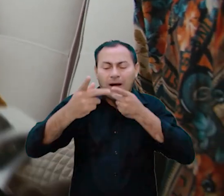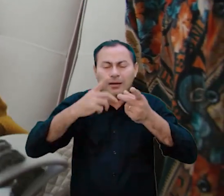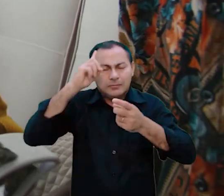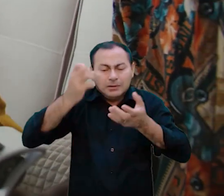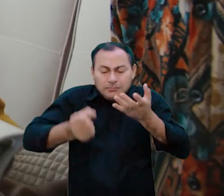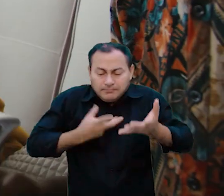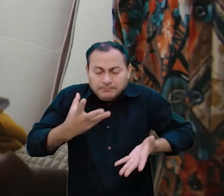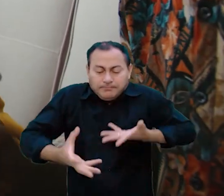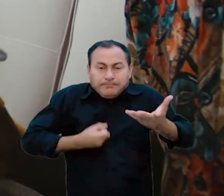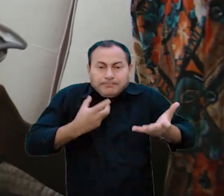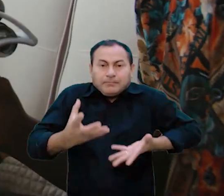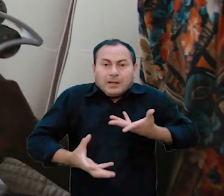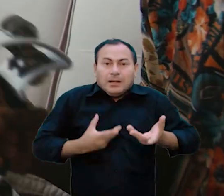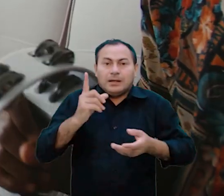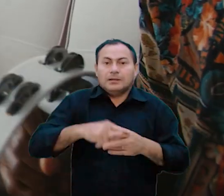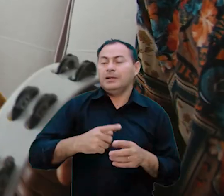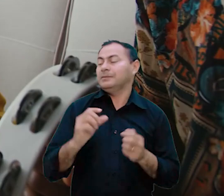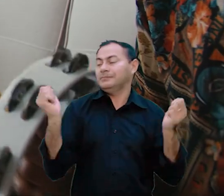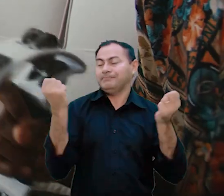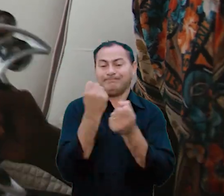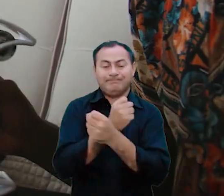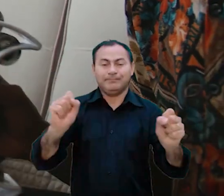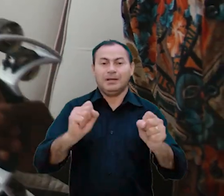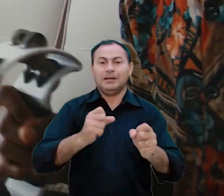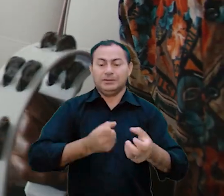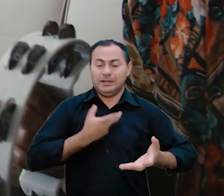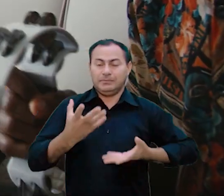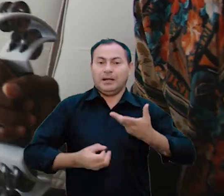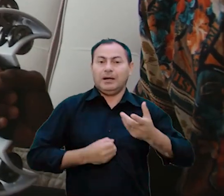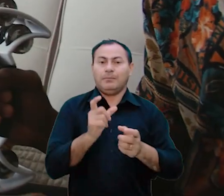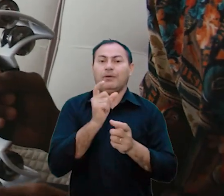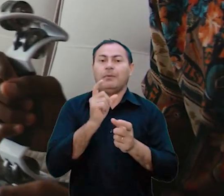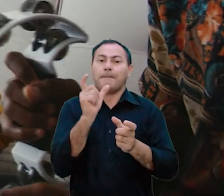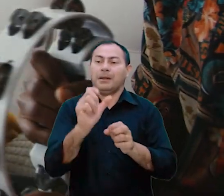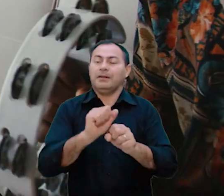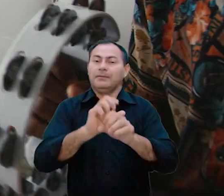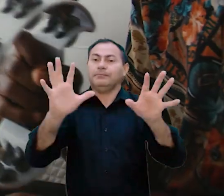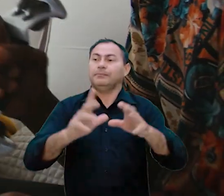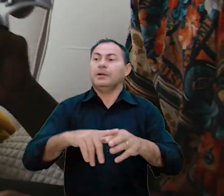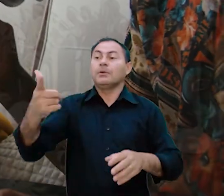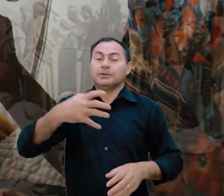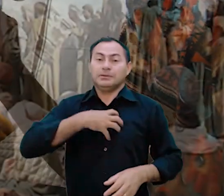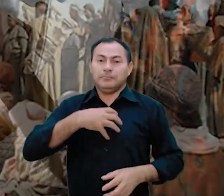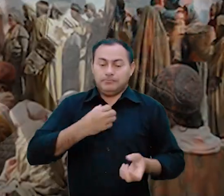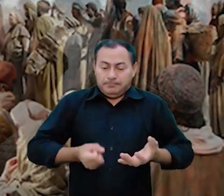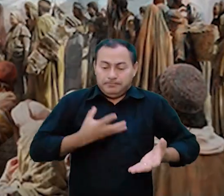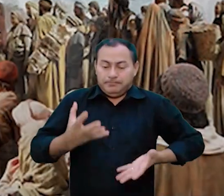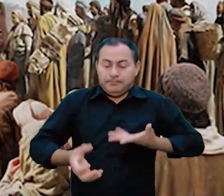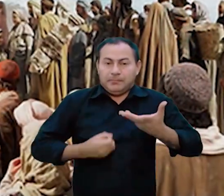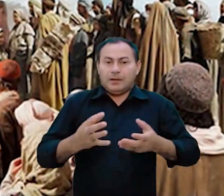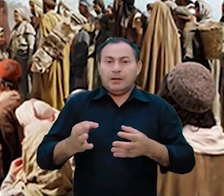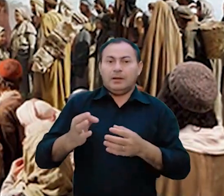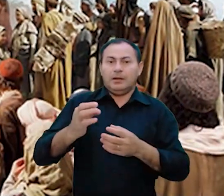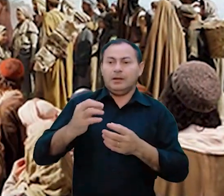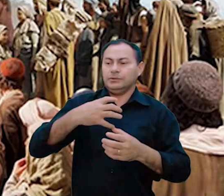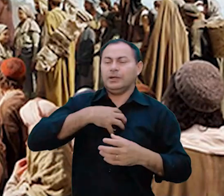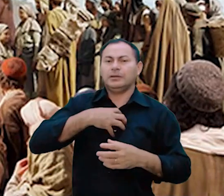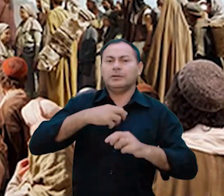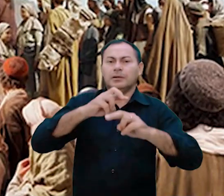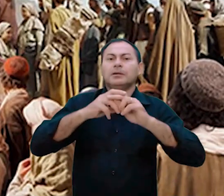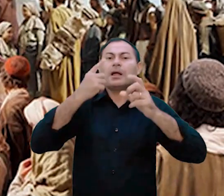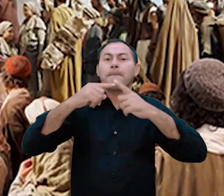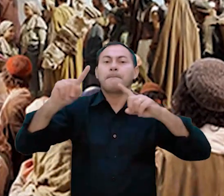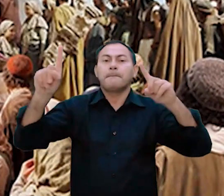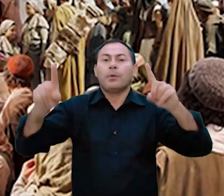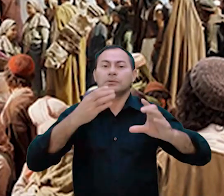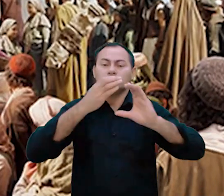em oração para que expressemos aquilo que seria impossível de expressar. Uma outra maneira de expressarmos o inexprimível